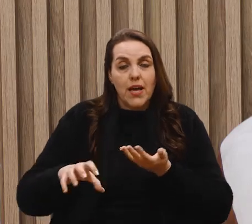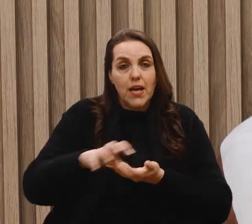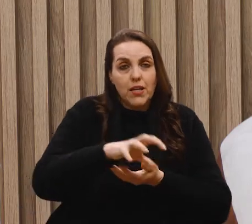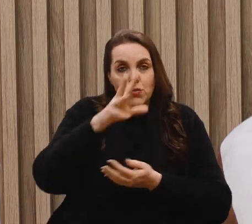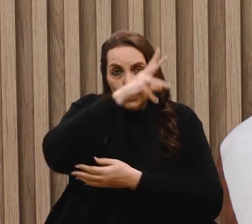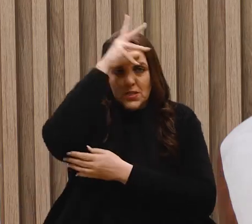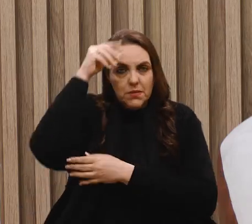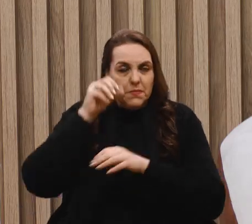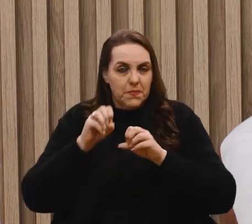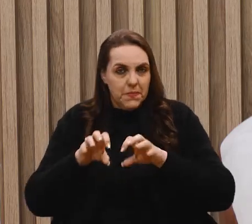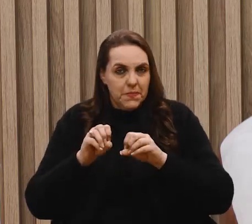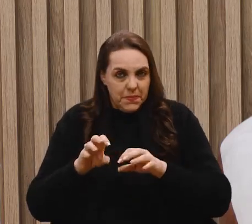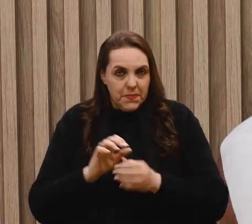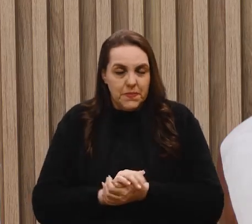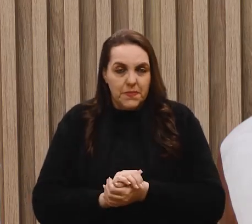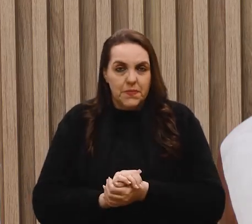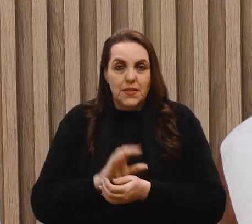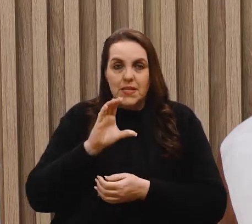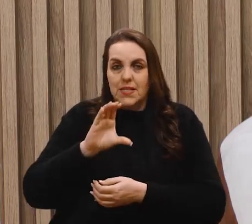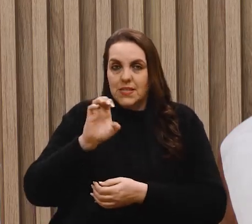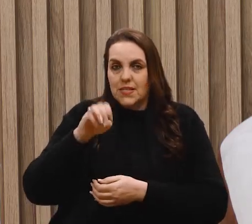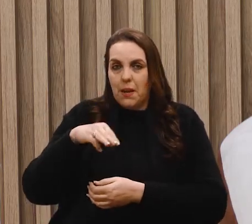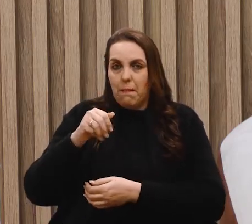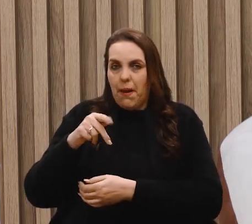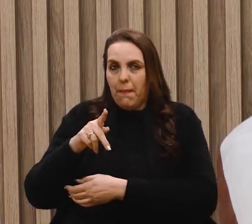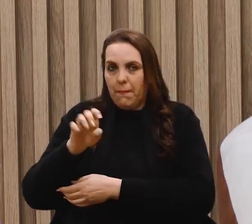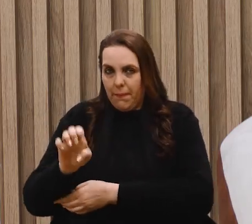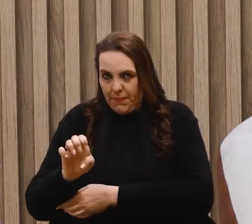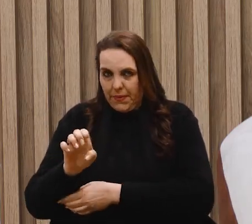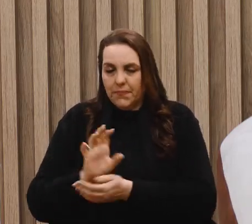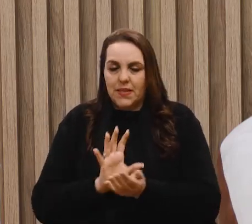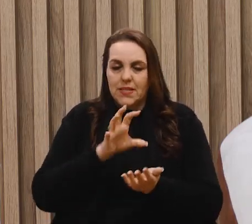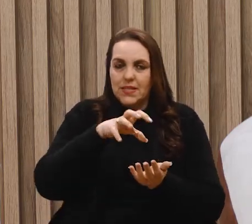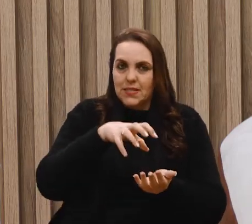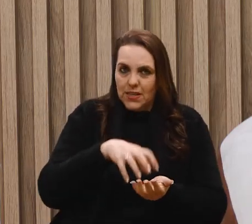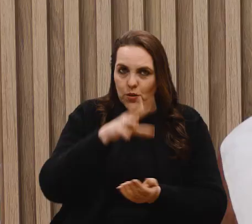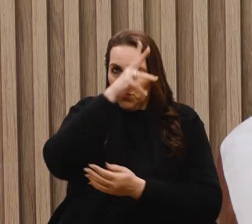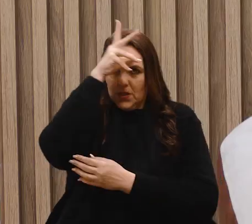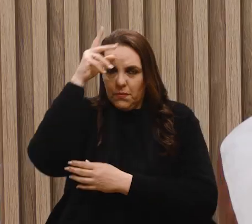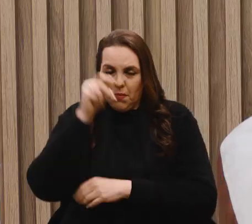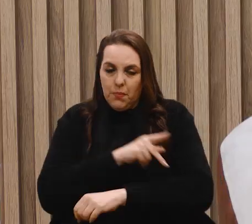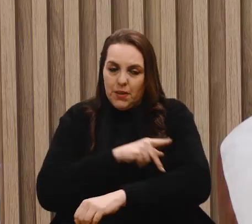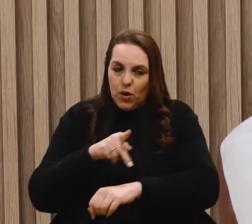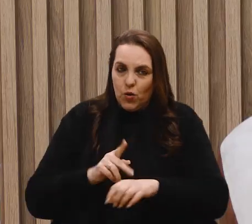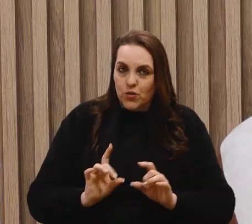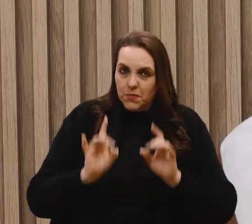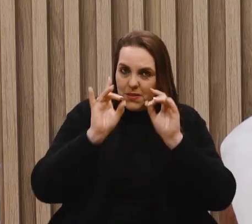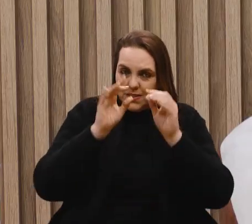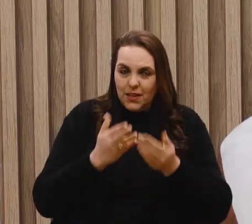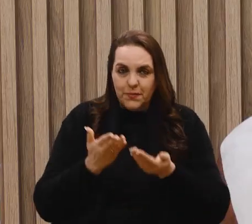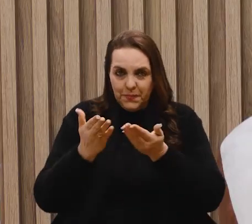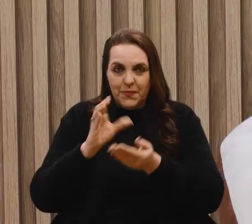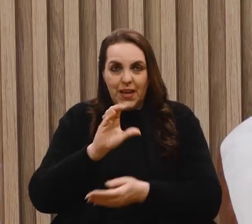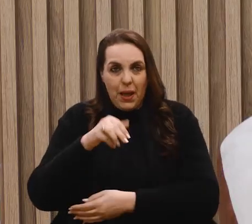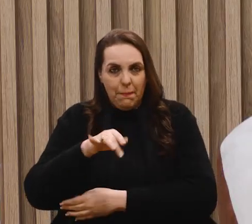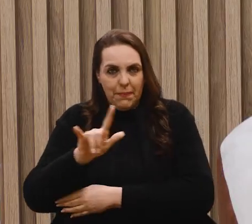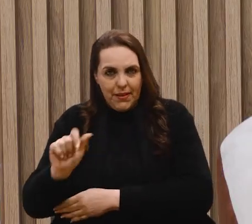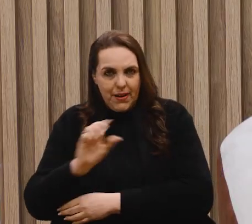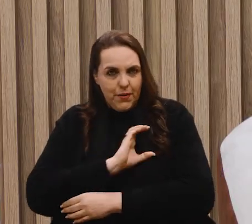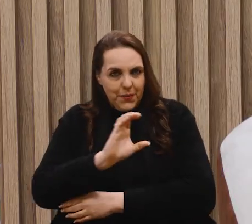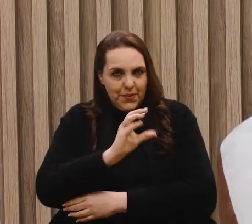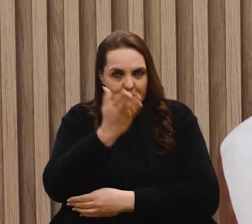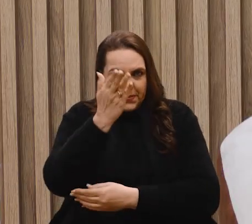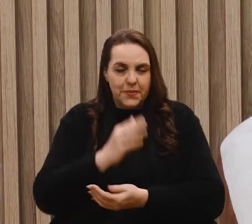de ensino o Centro Municipal de Atendimento Pedagógico Especializado. A Camila está aqui como coordenadora